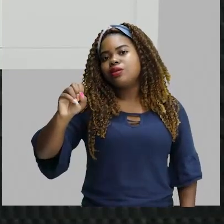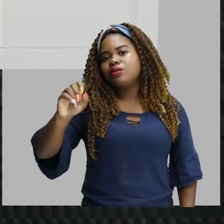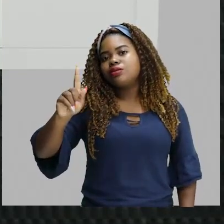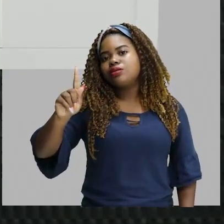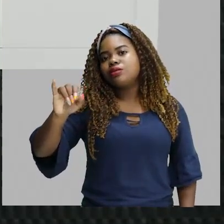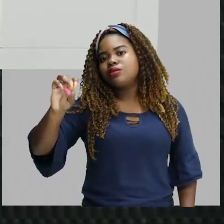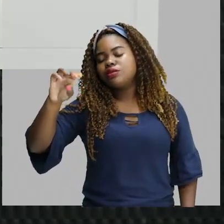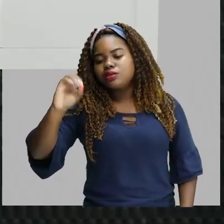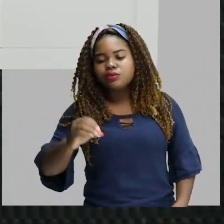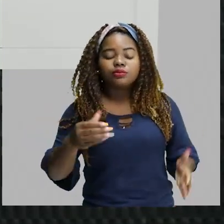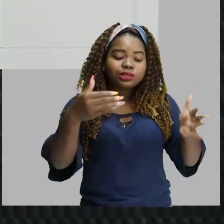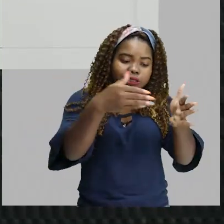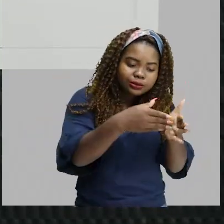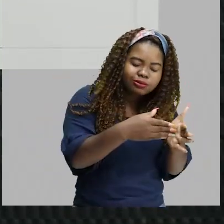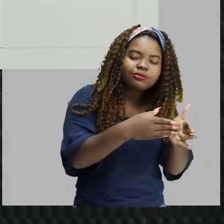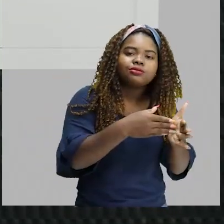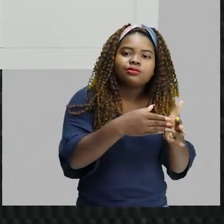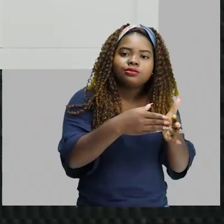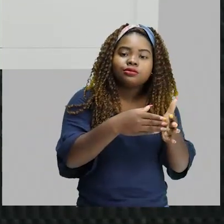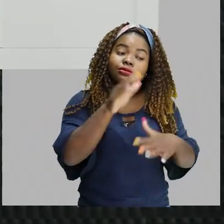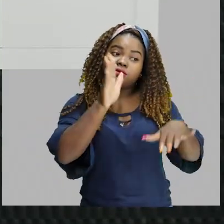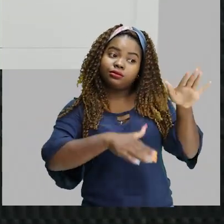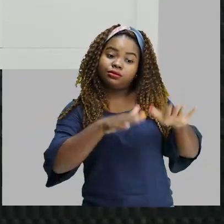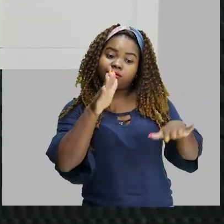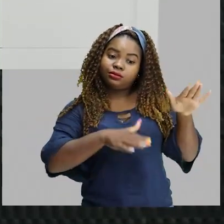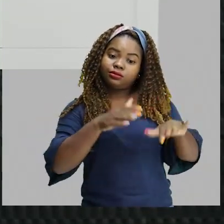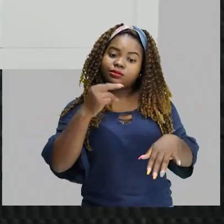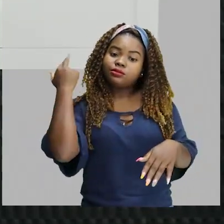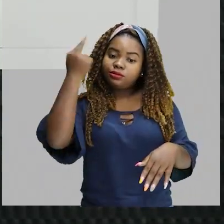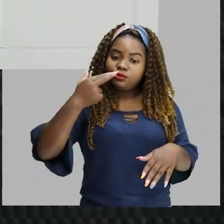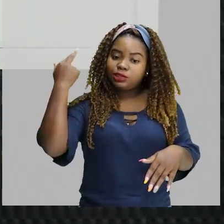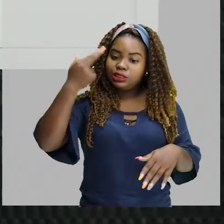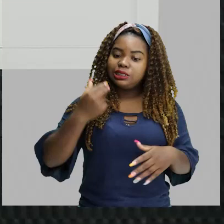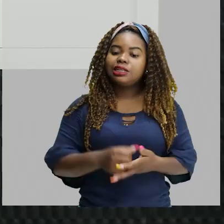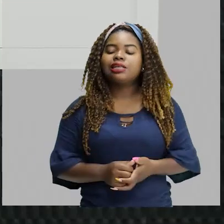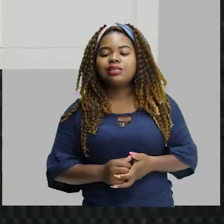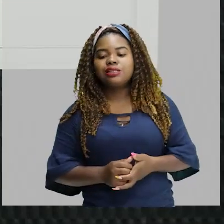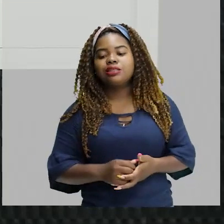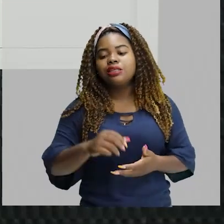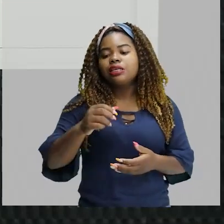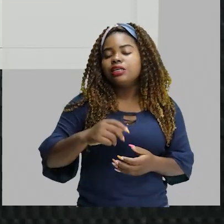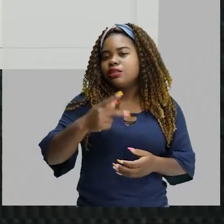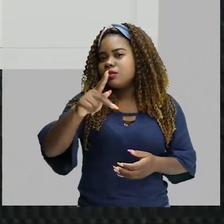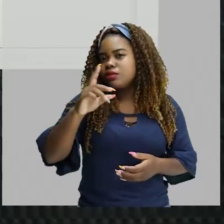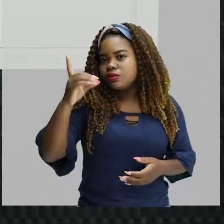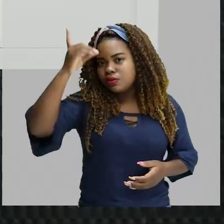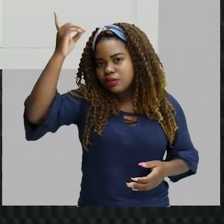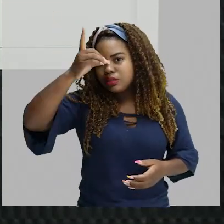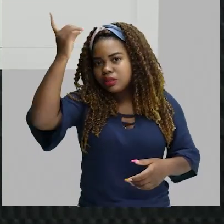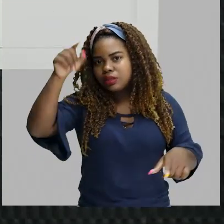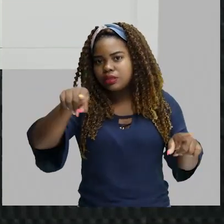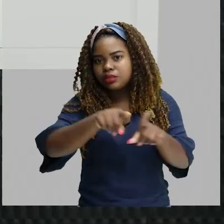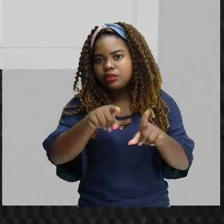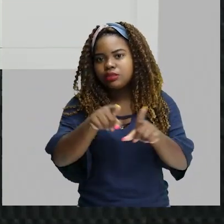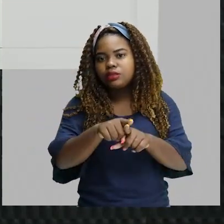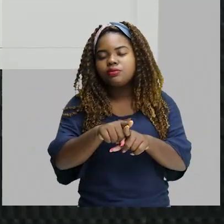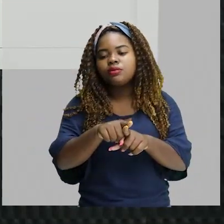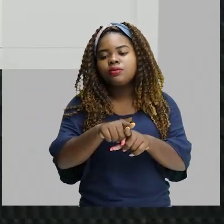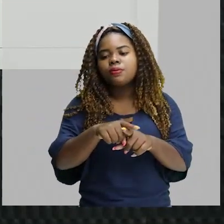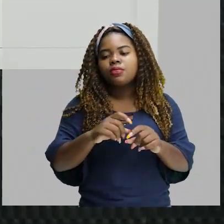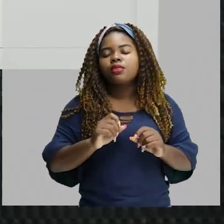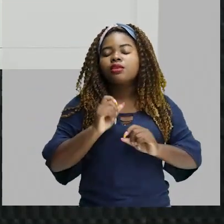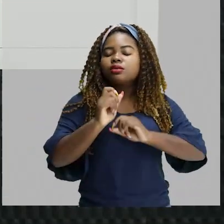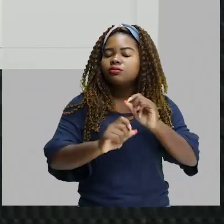final, dependendo da articulação que você vai fazer entre as suas ideias, a exposição das suas ideias